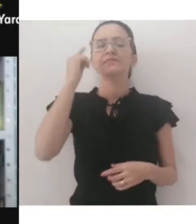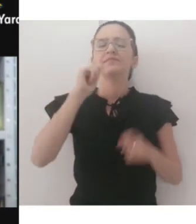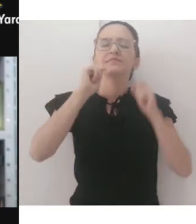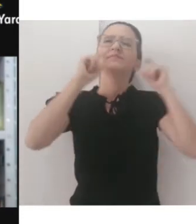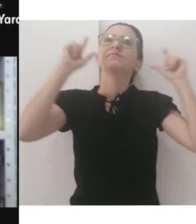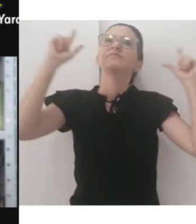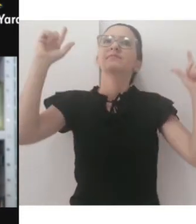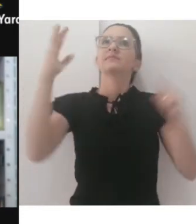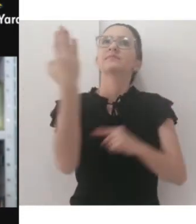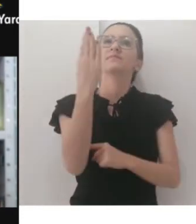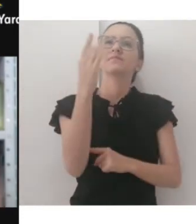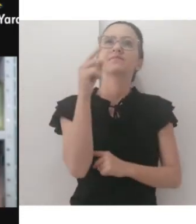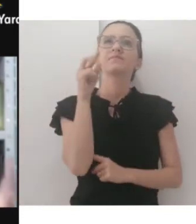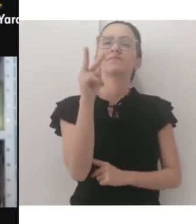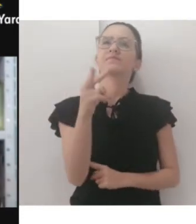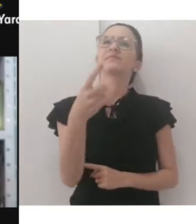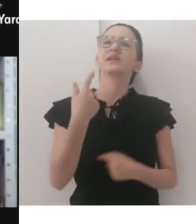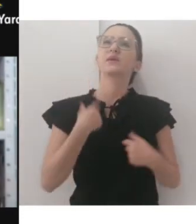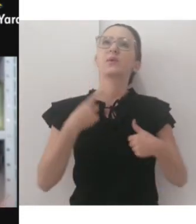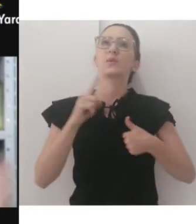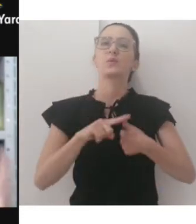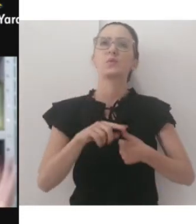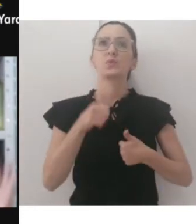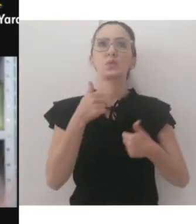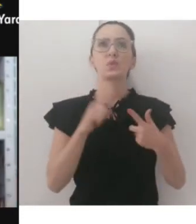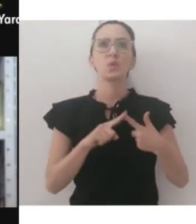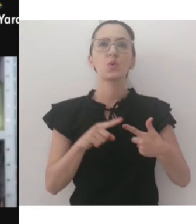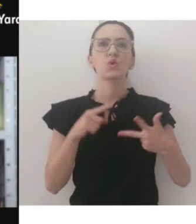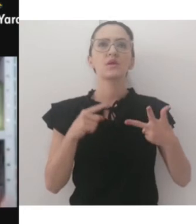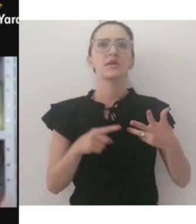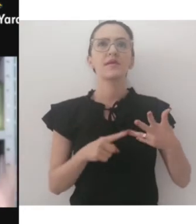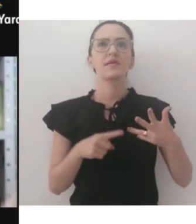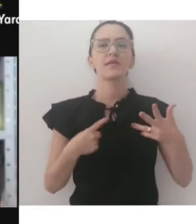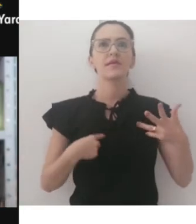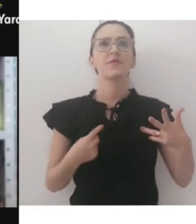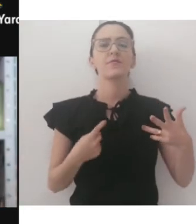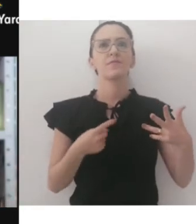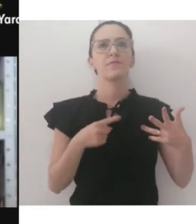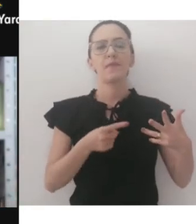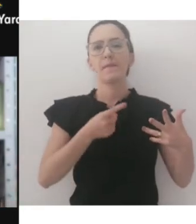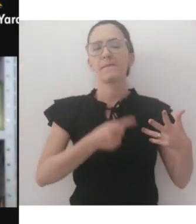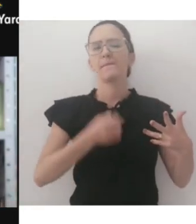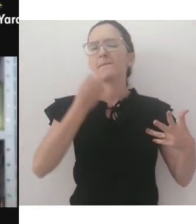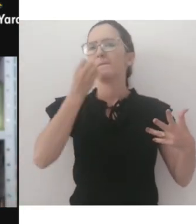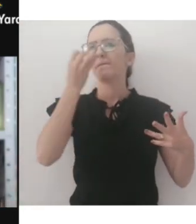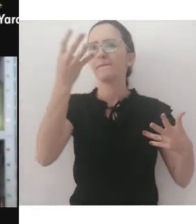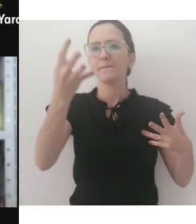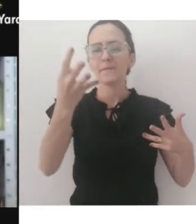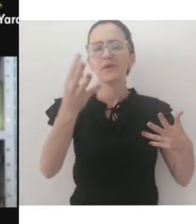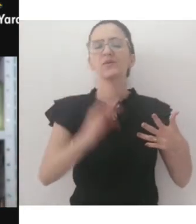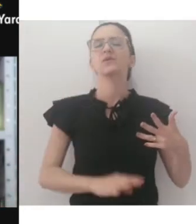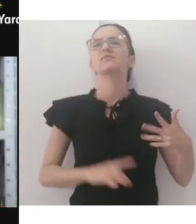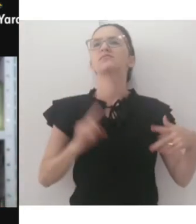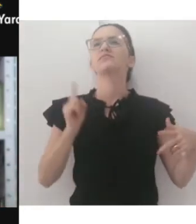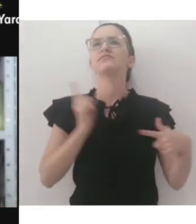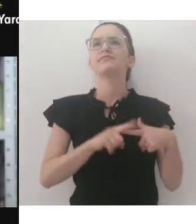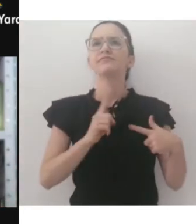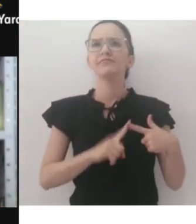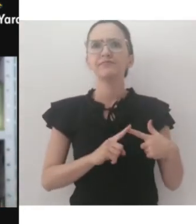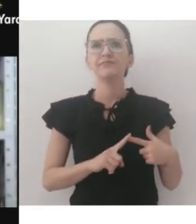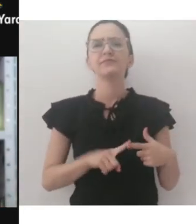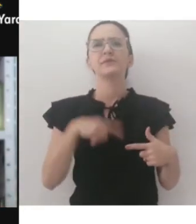sempre acordar todos os dias, olhar no espelho e dizer: eu tenho aqui 10 motivos pelos quais vai valer a pena no final, né? Então,